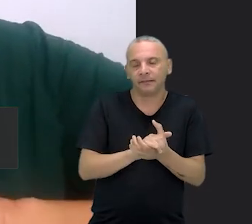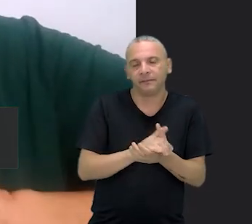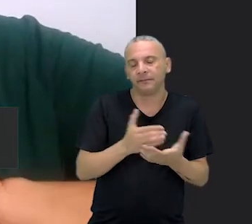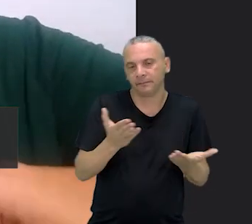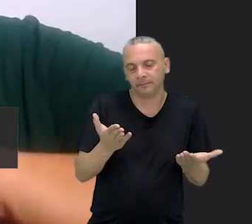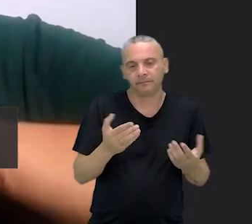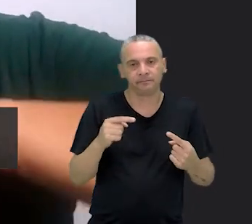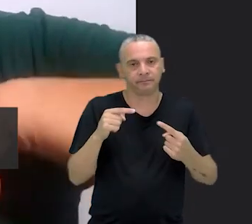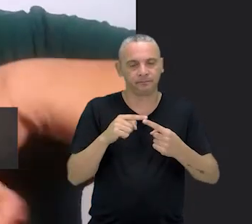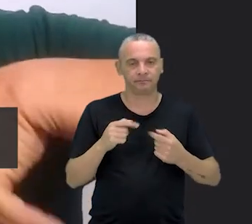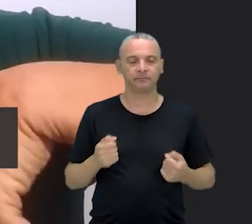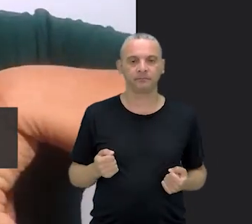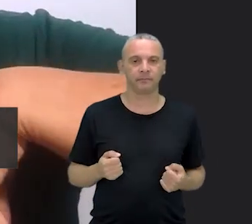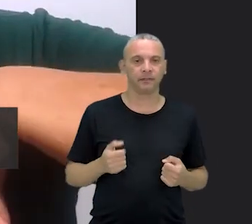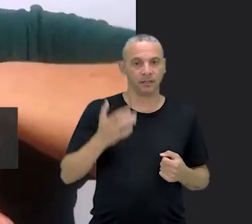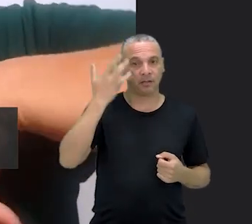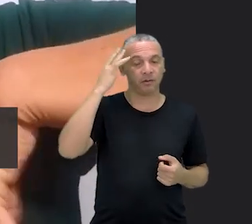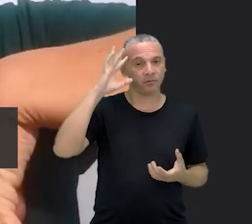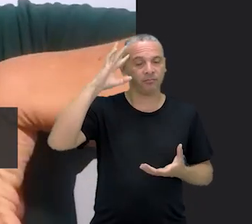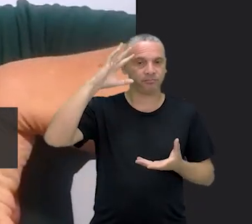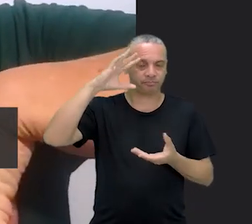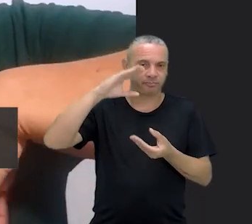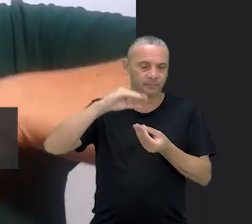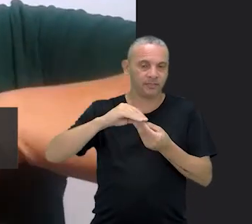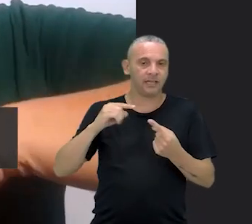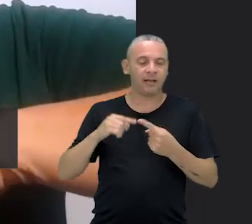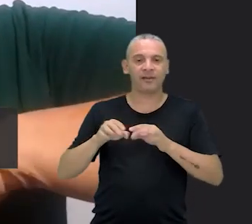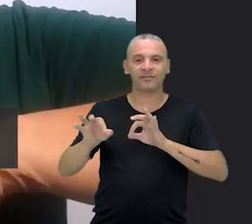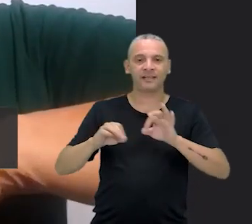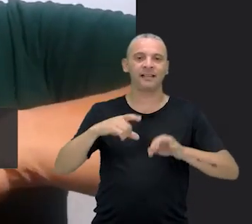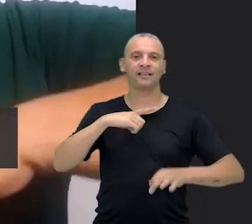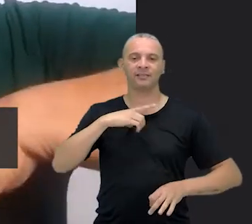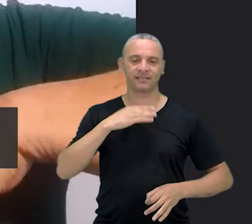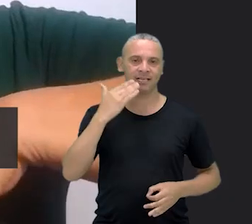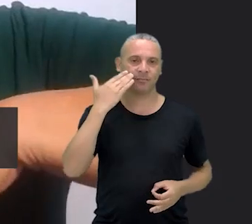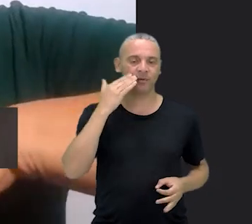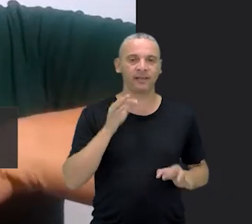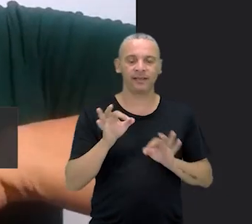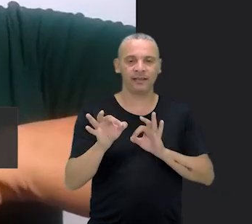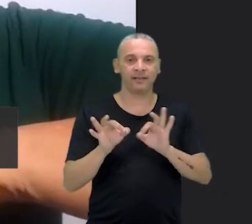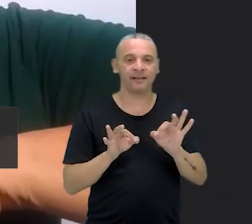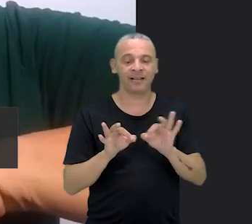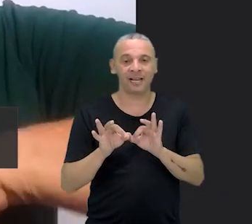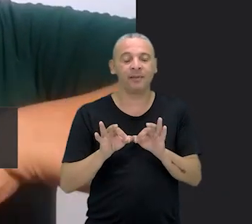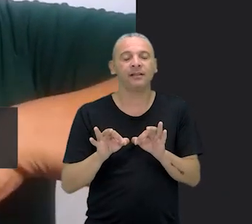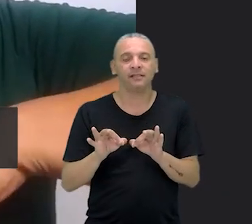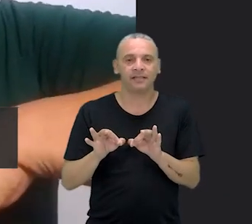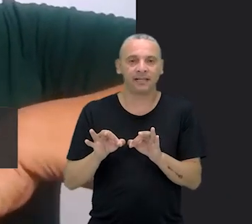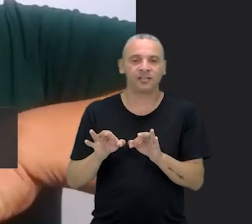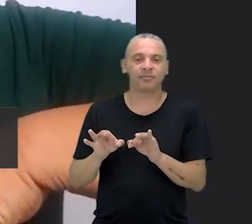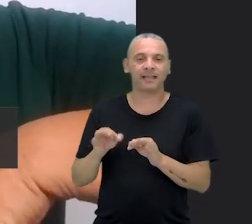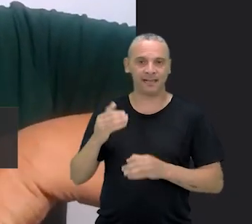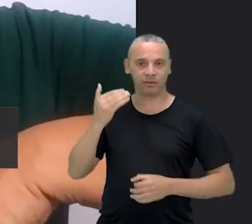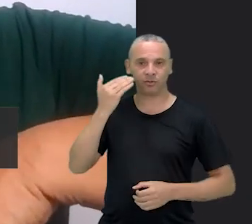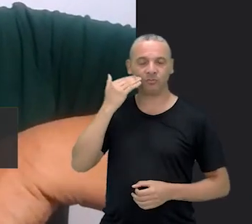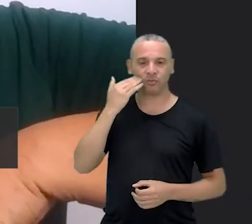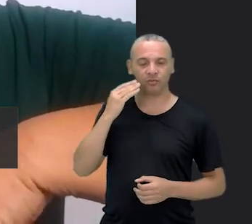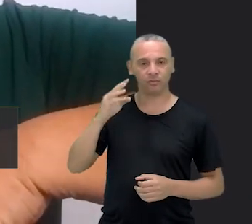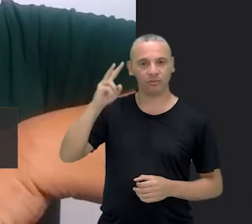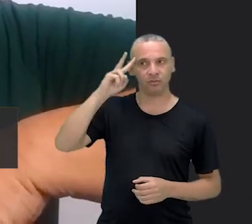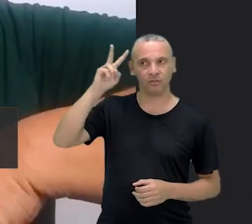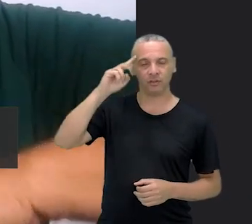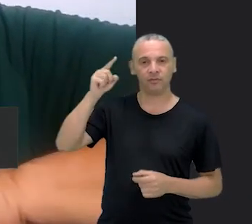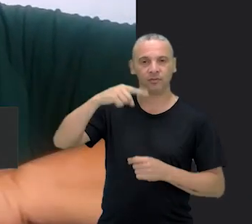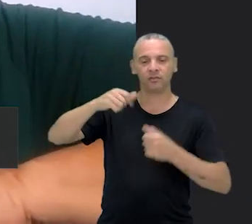né? E eu acho que é isso, eu acho que é um livro que acrescenta, que agrega a gente mesmo